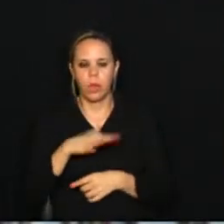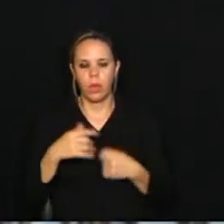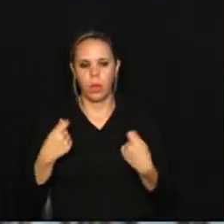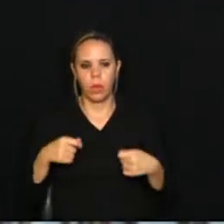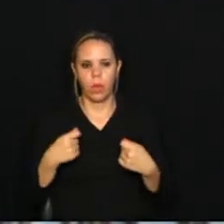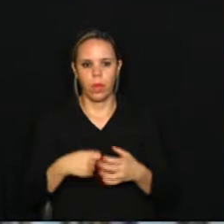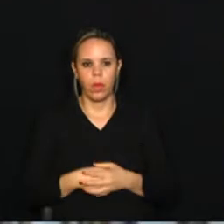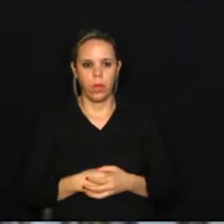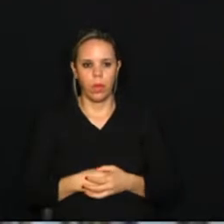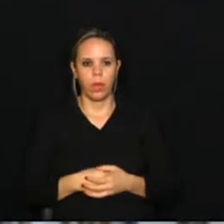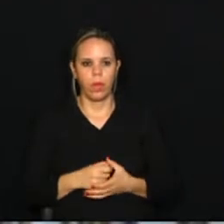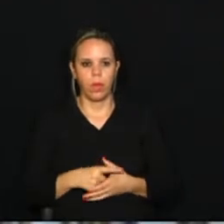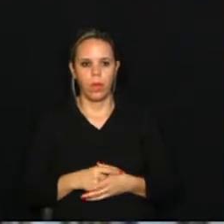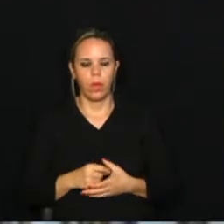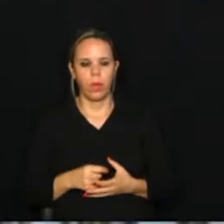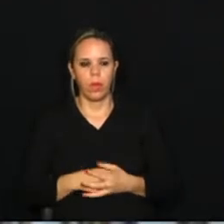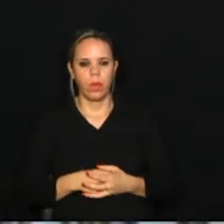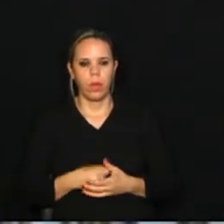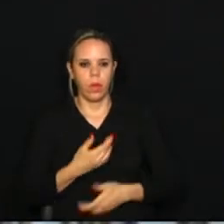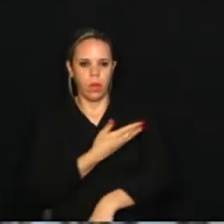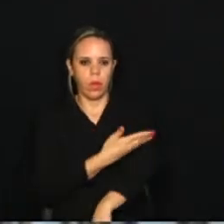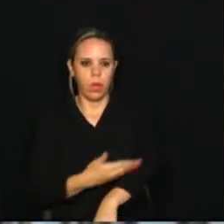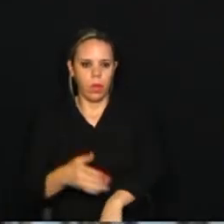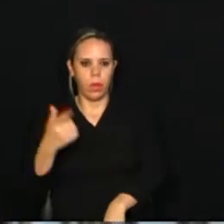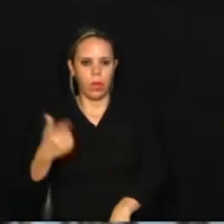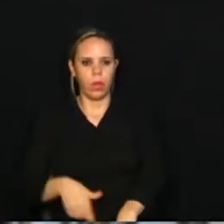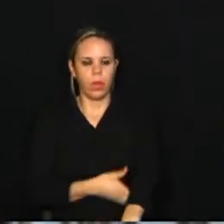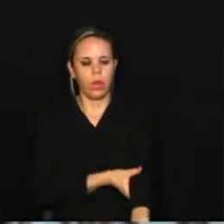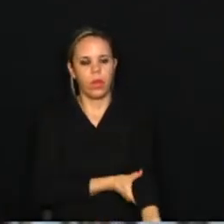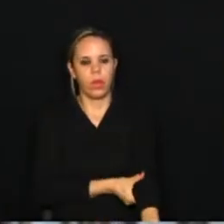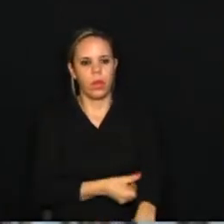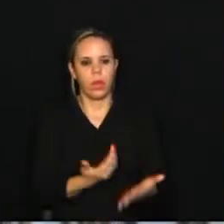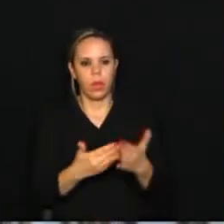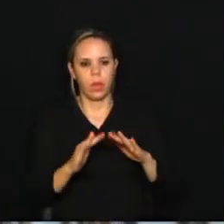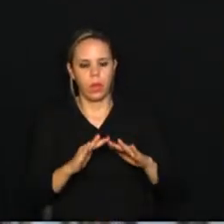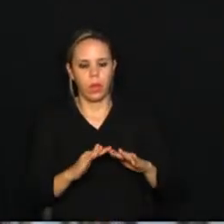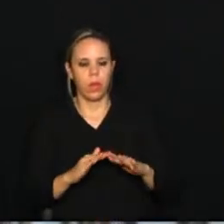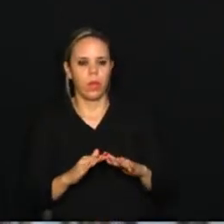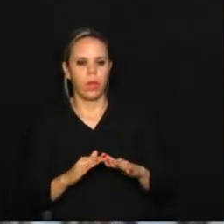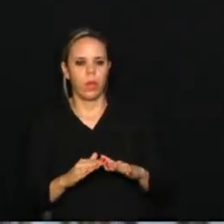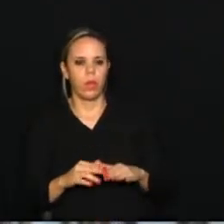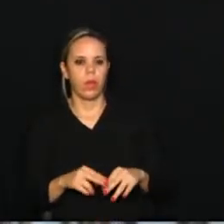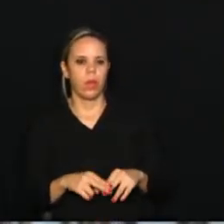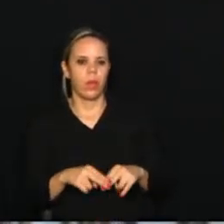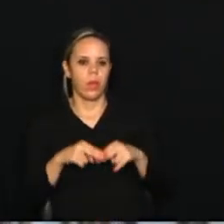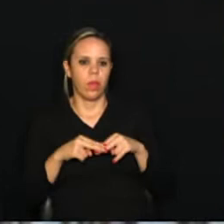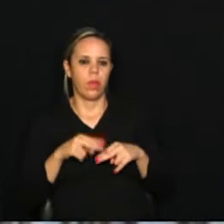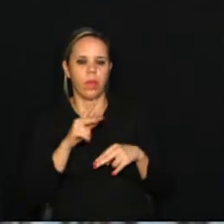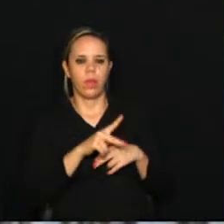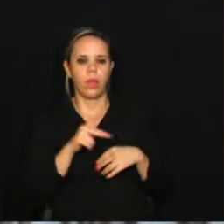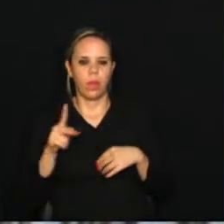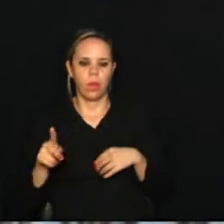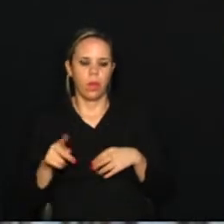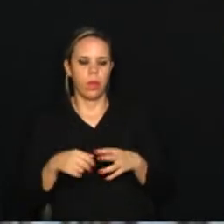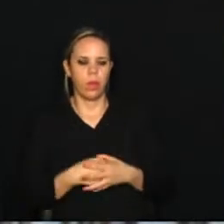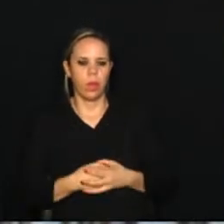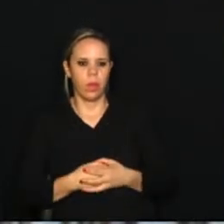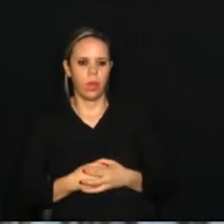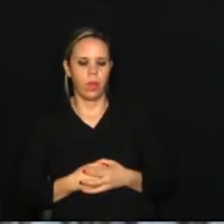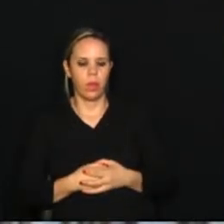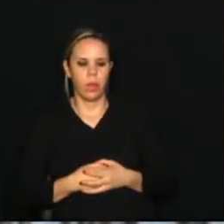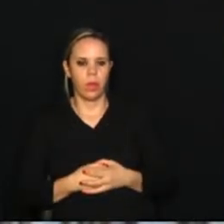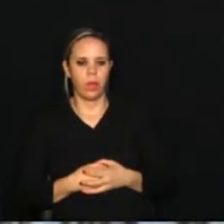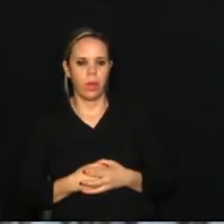precisavam acostumar de novo com a escola, até mesmo com a professora, com o